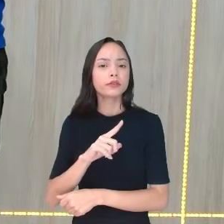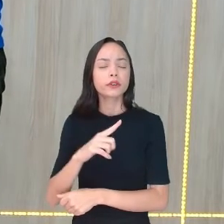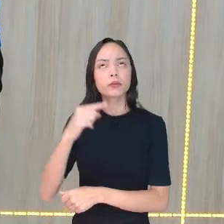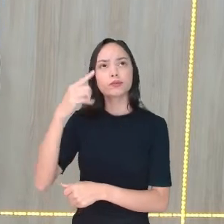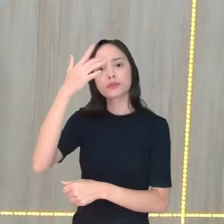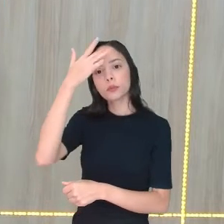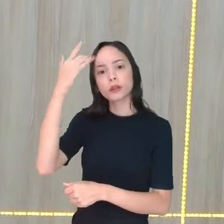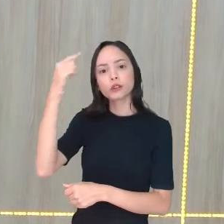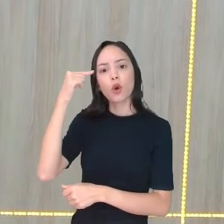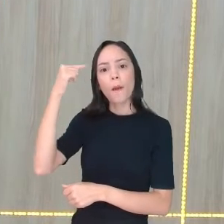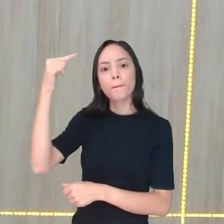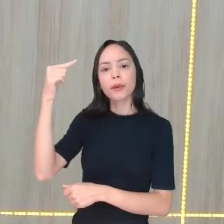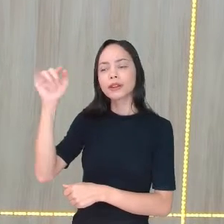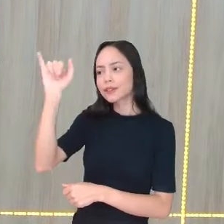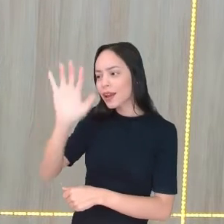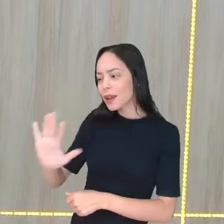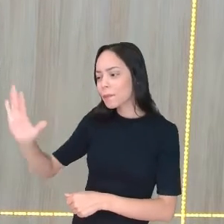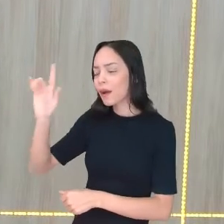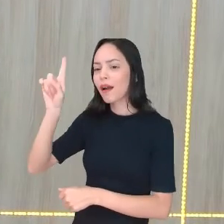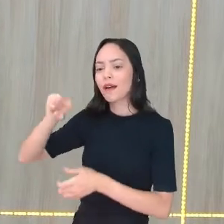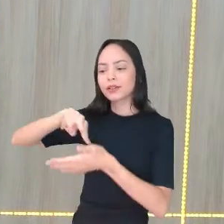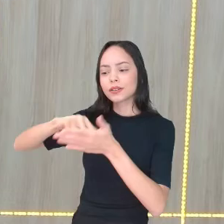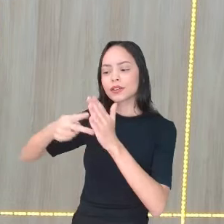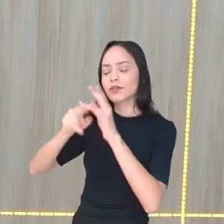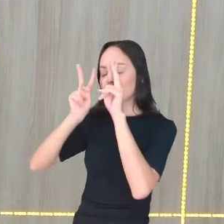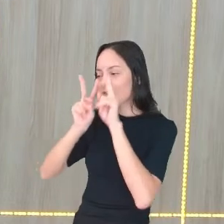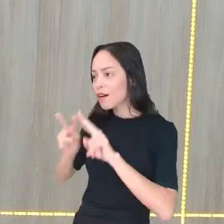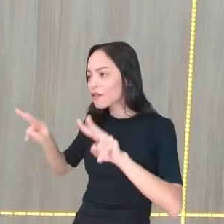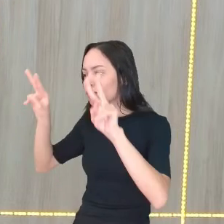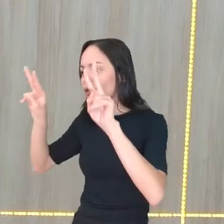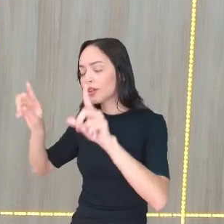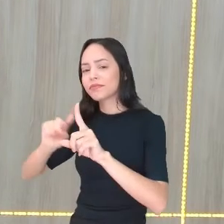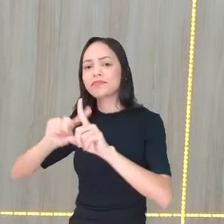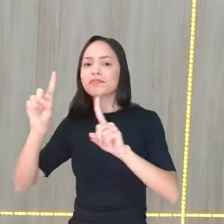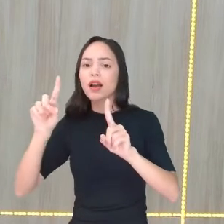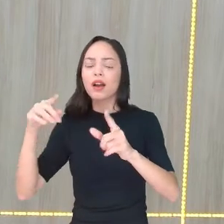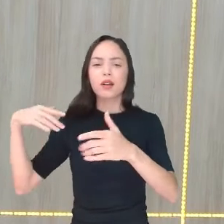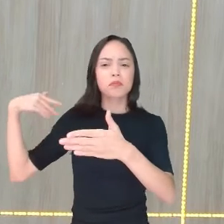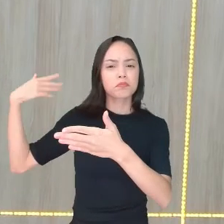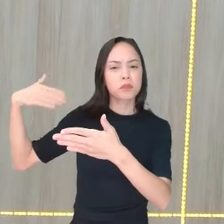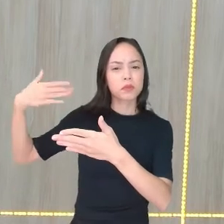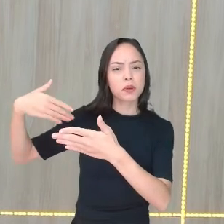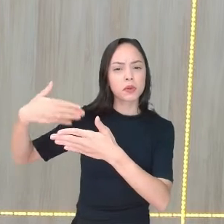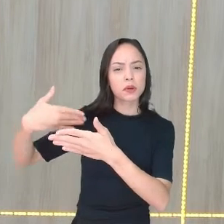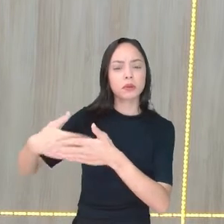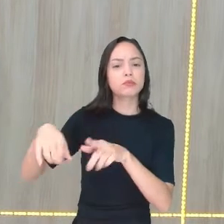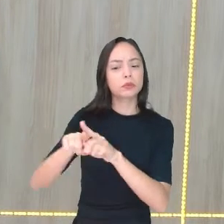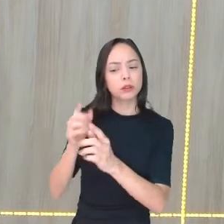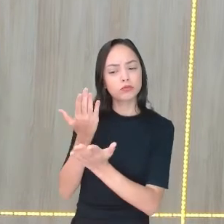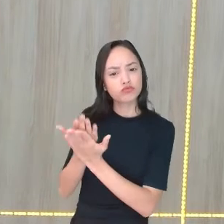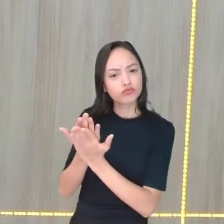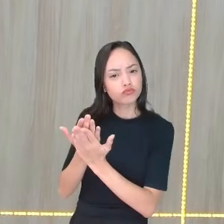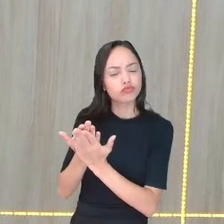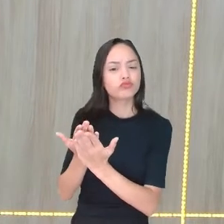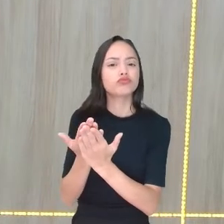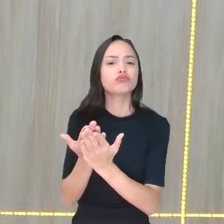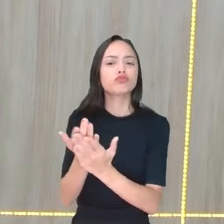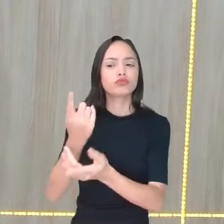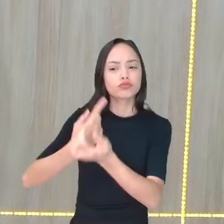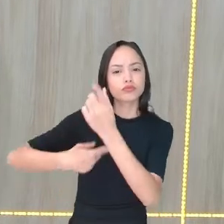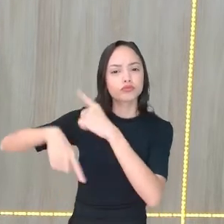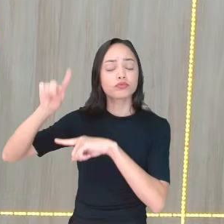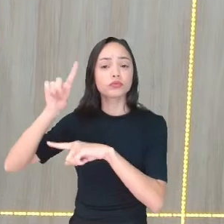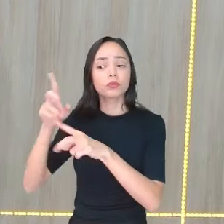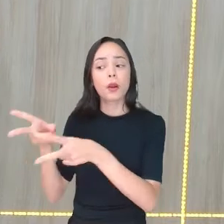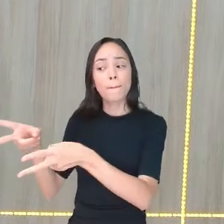concepção de que paisagem era tudo que a gente vê, mas ao longo dos estudos, né, a evolução dos estudos, se